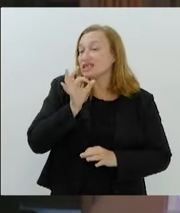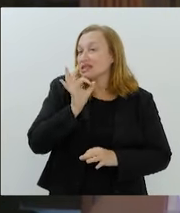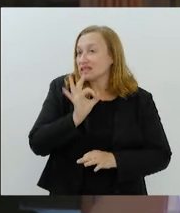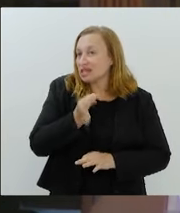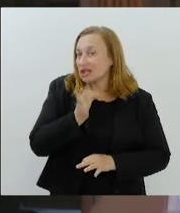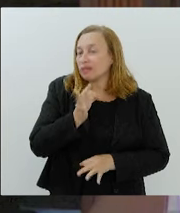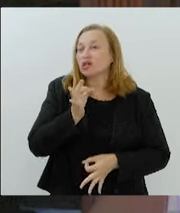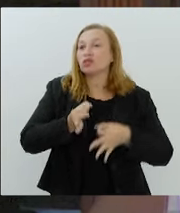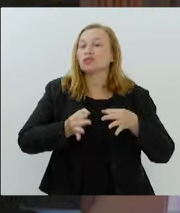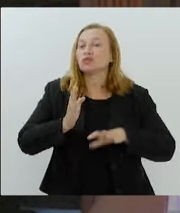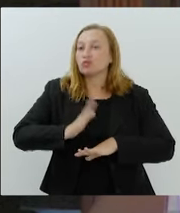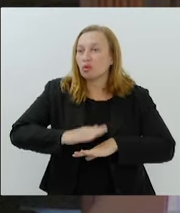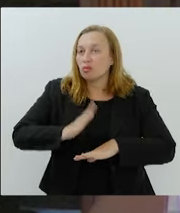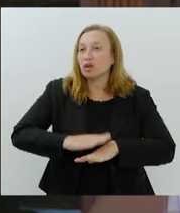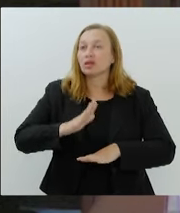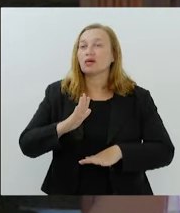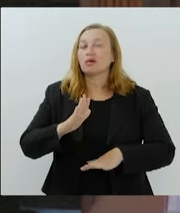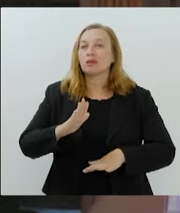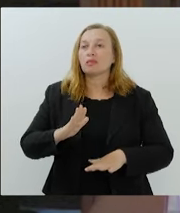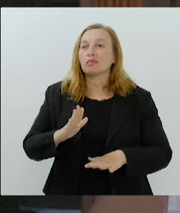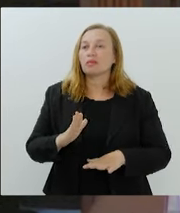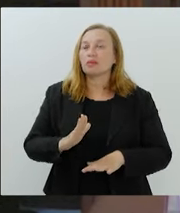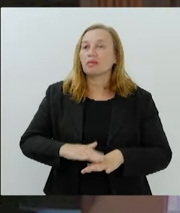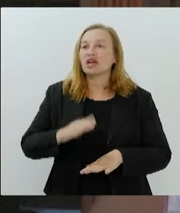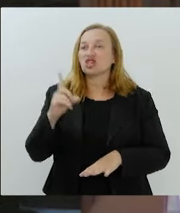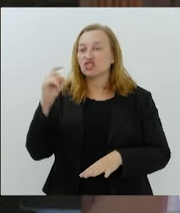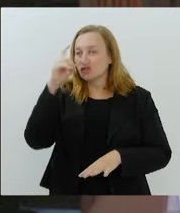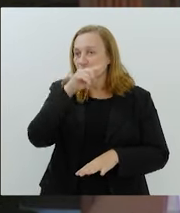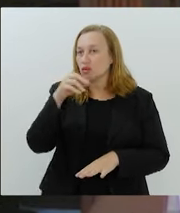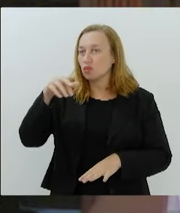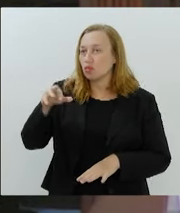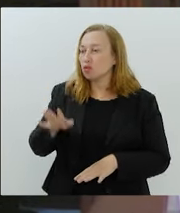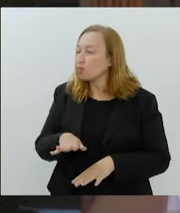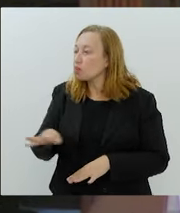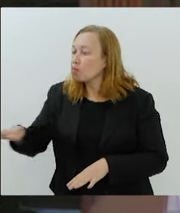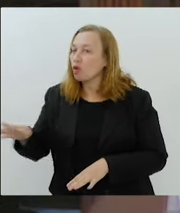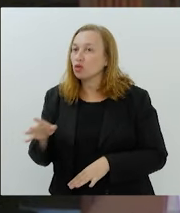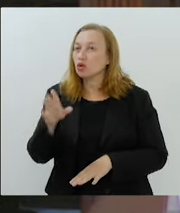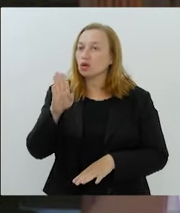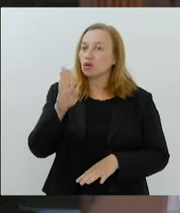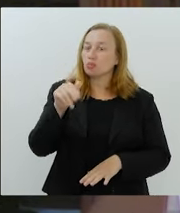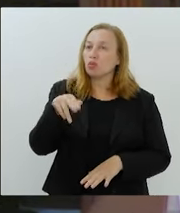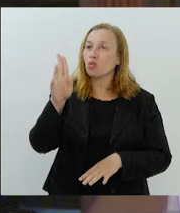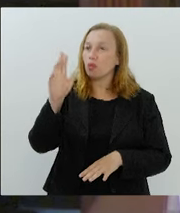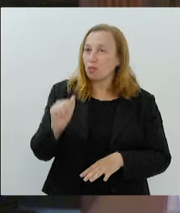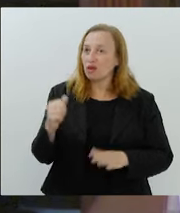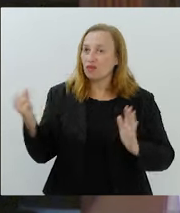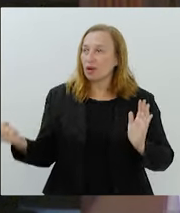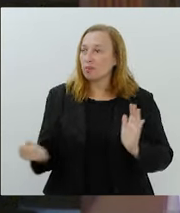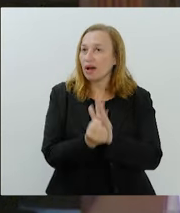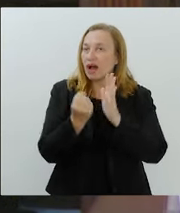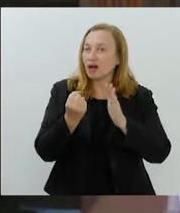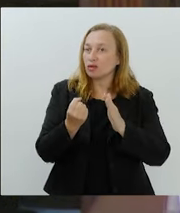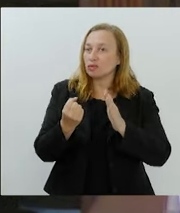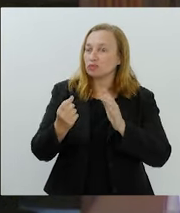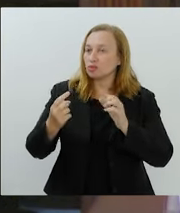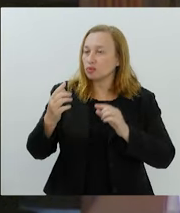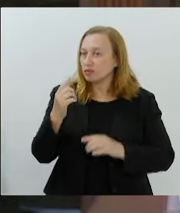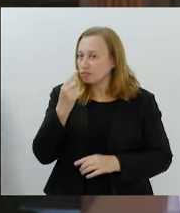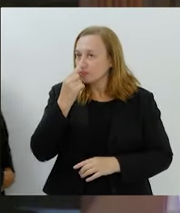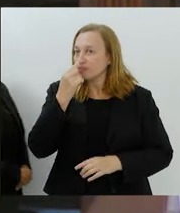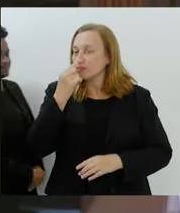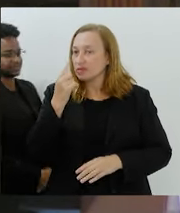mais duros, de deslizamentos, né? Morro do Bumba foi talvez o marco de uma aproximação ali, da